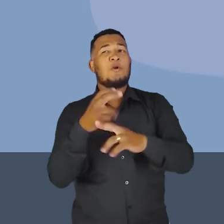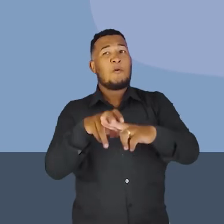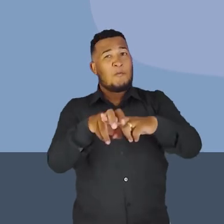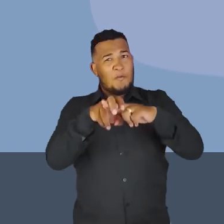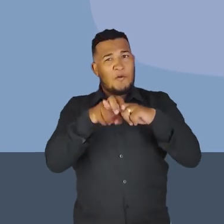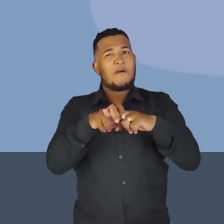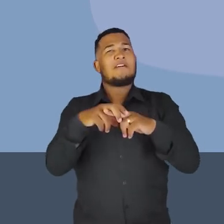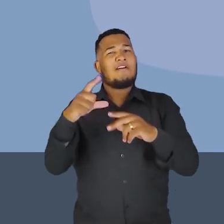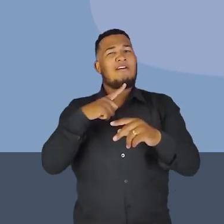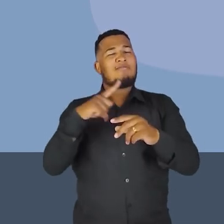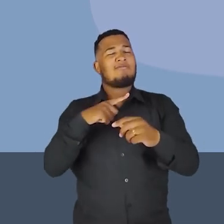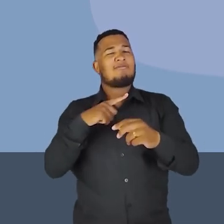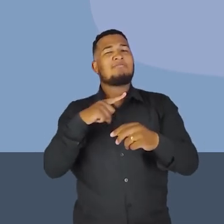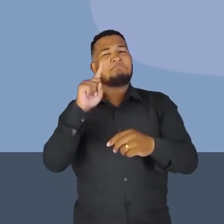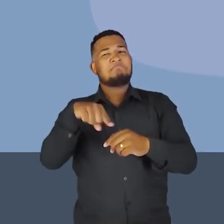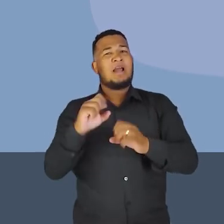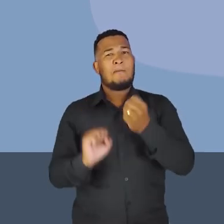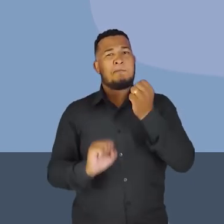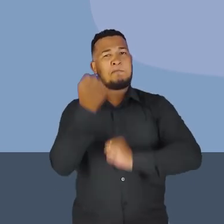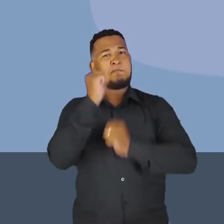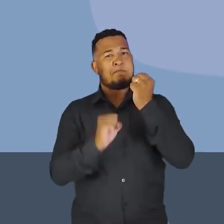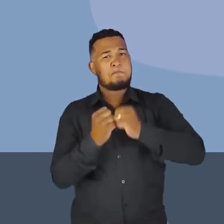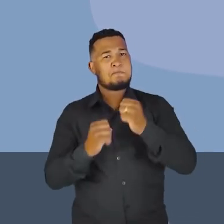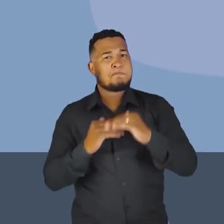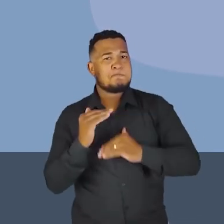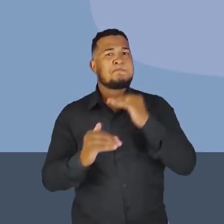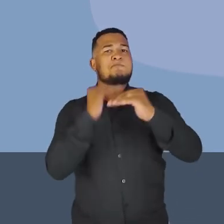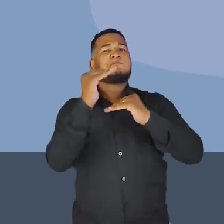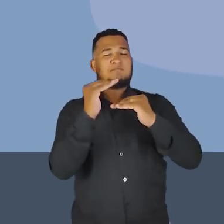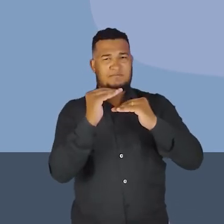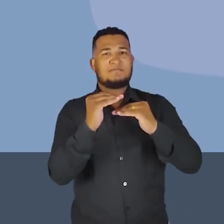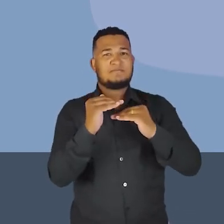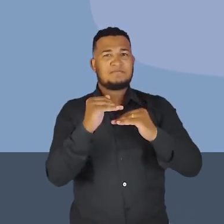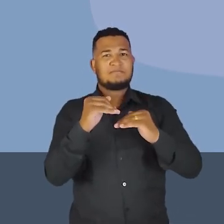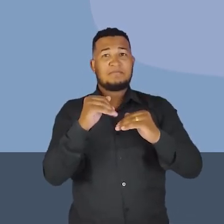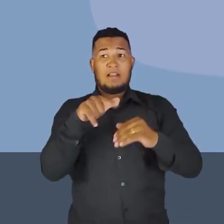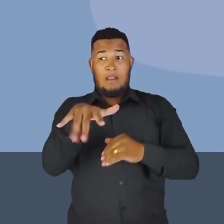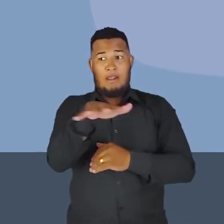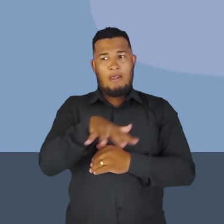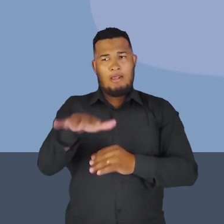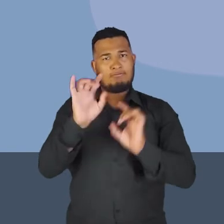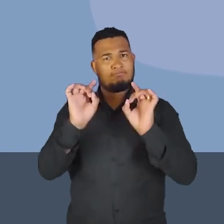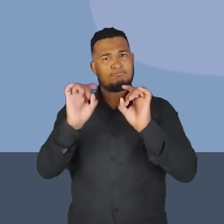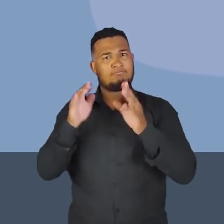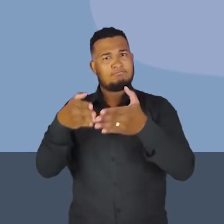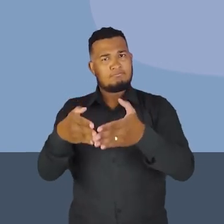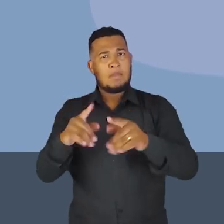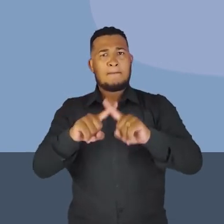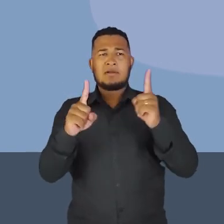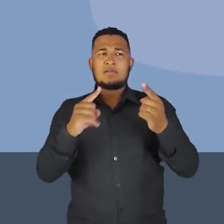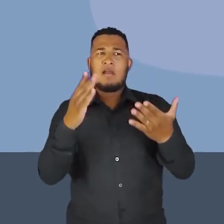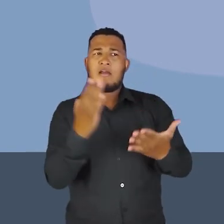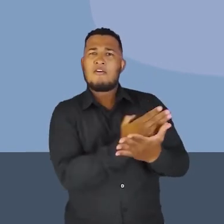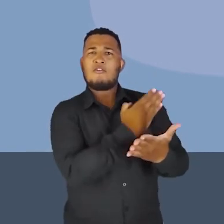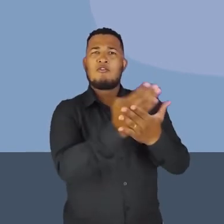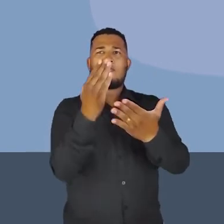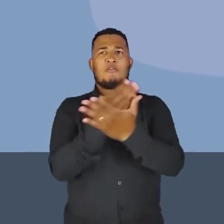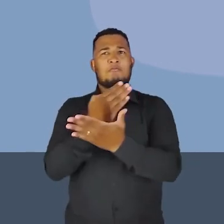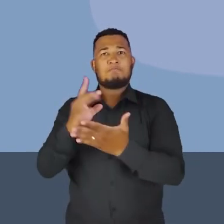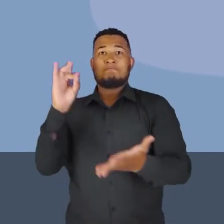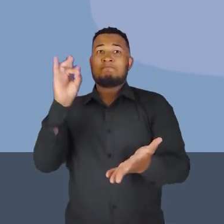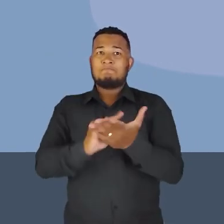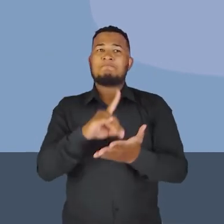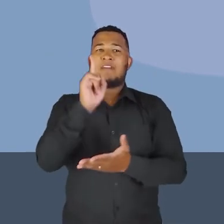direto ou indiretamente em função do crescimento da produção industrial em uma dada região, somente algumas delas podem ser classificadas